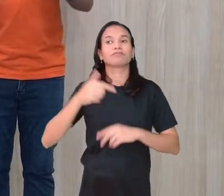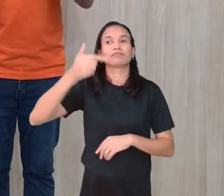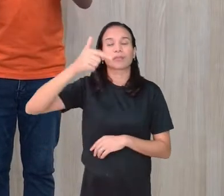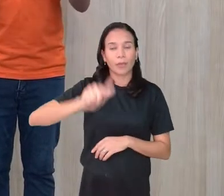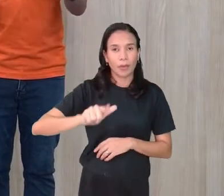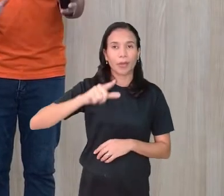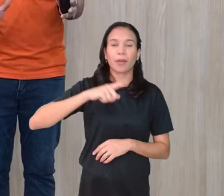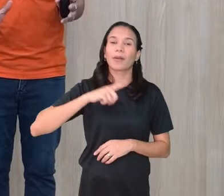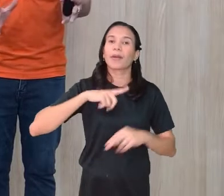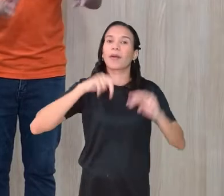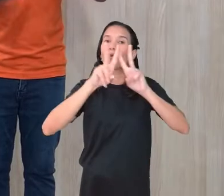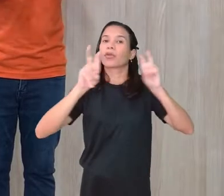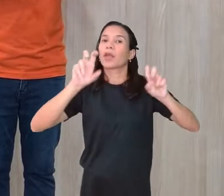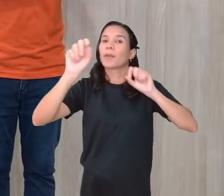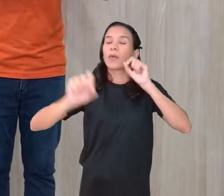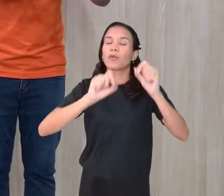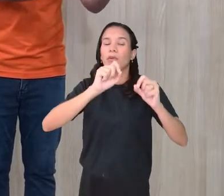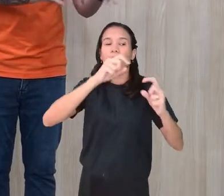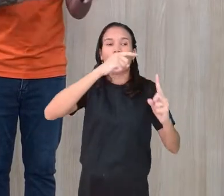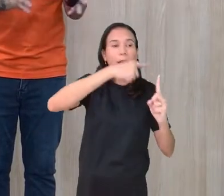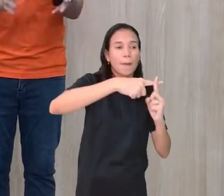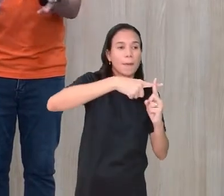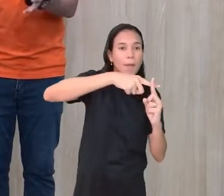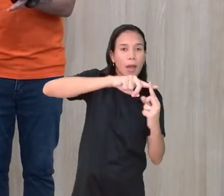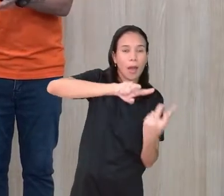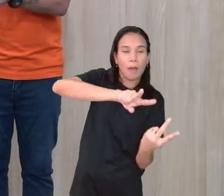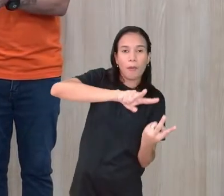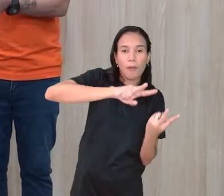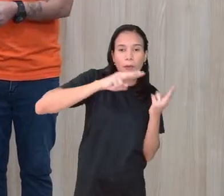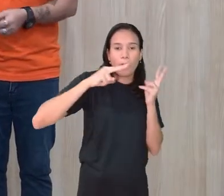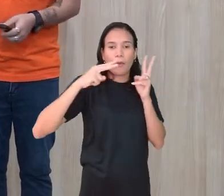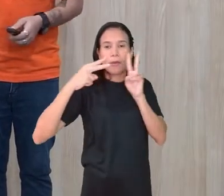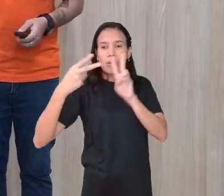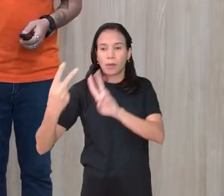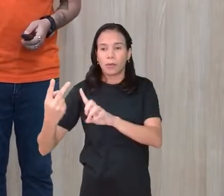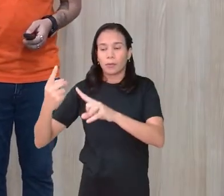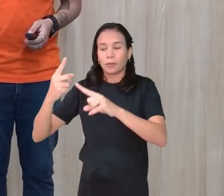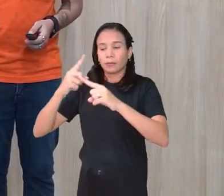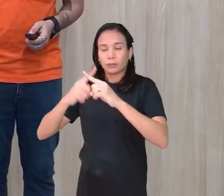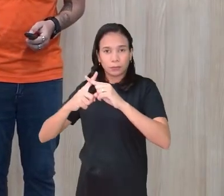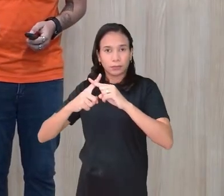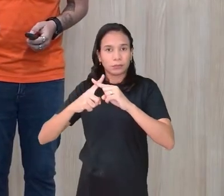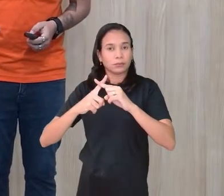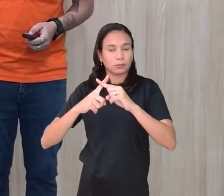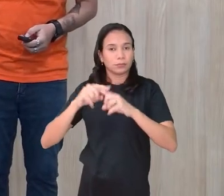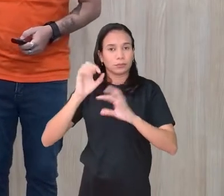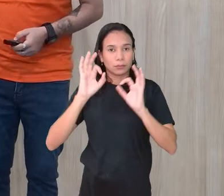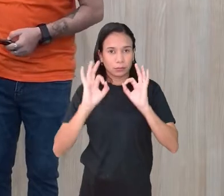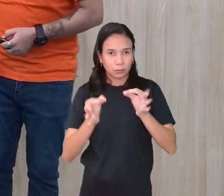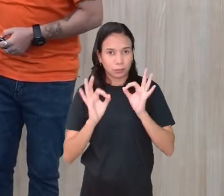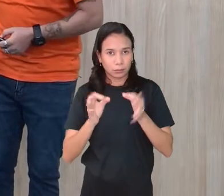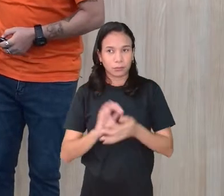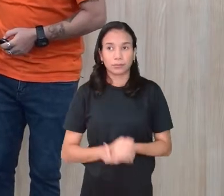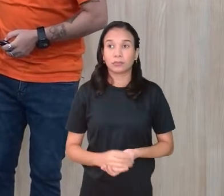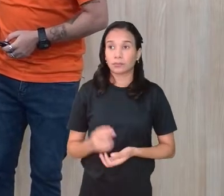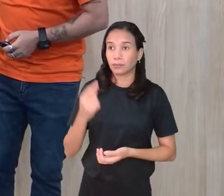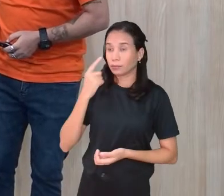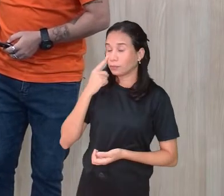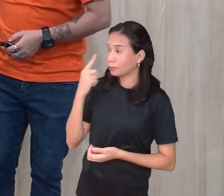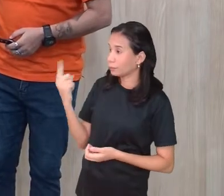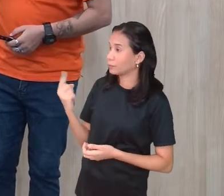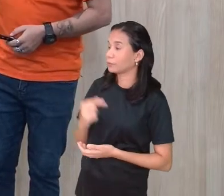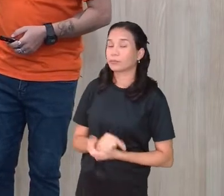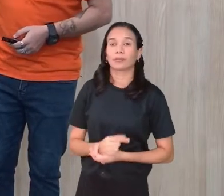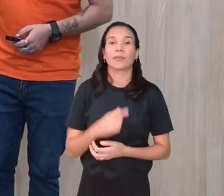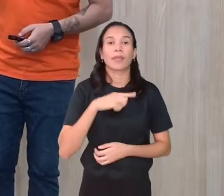vez, o tema da aula hoje é a gente pegar uma soma em parcelas iguais e escrever como uma multiplicação. No caso aí,